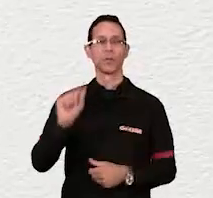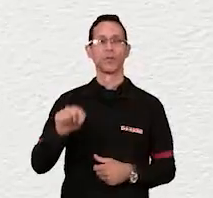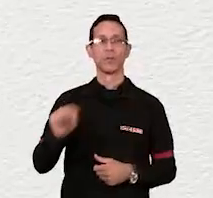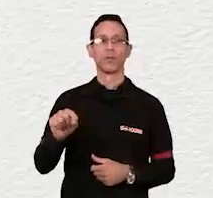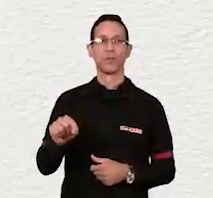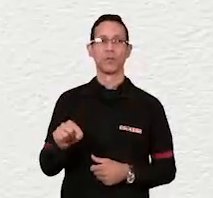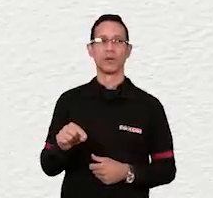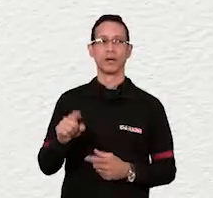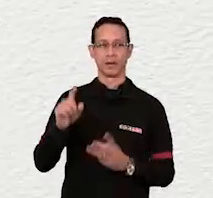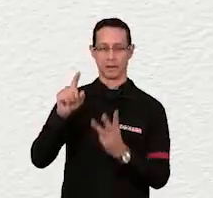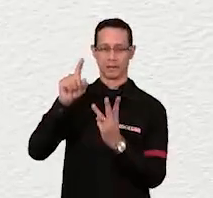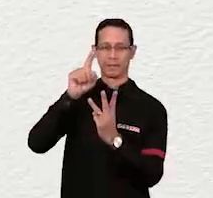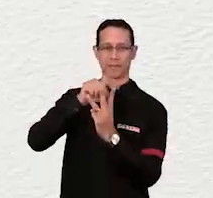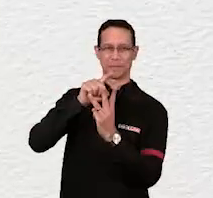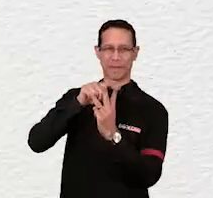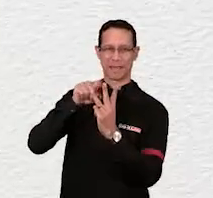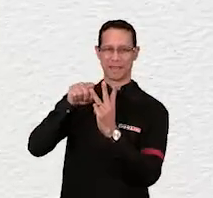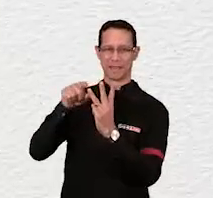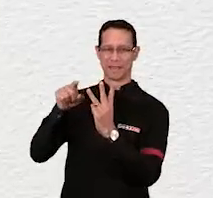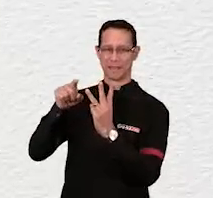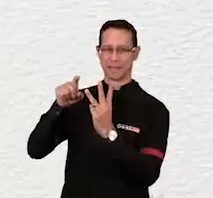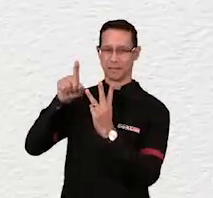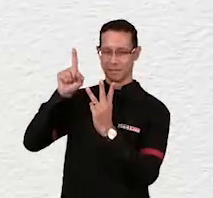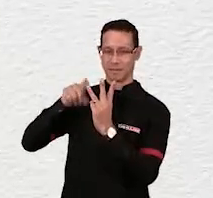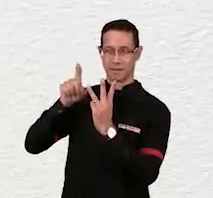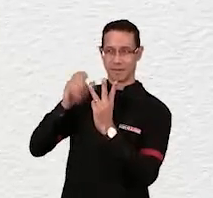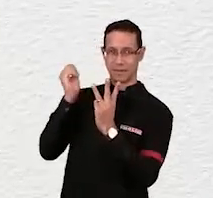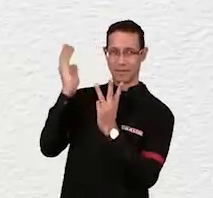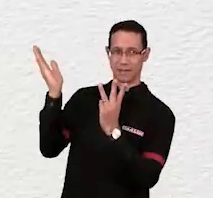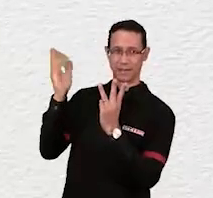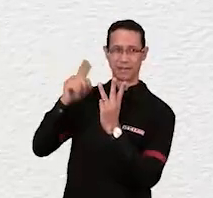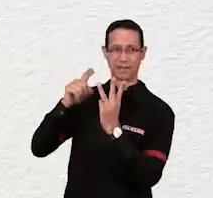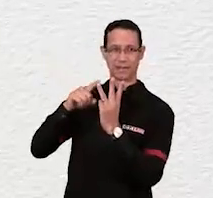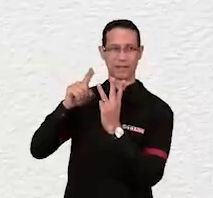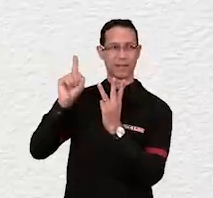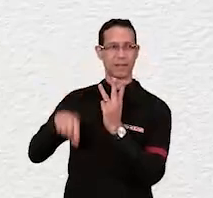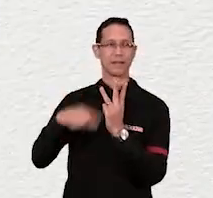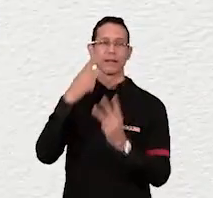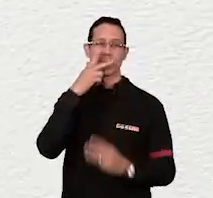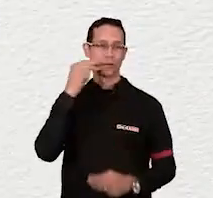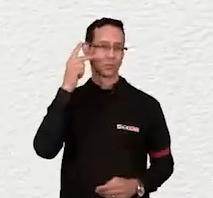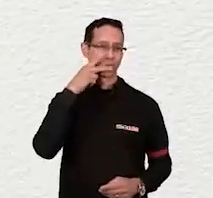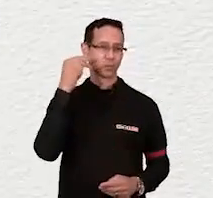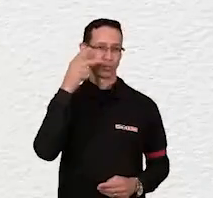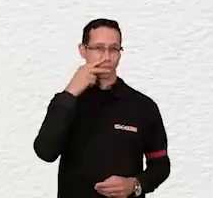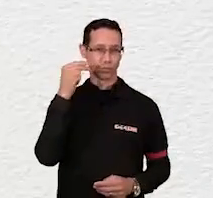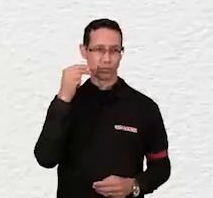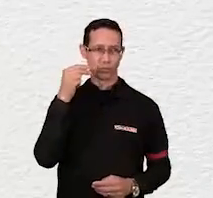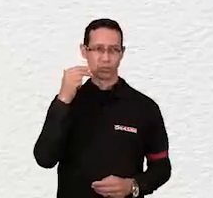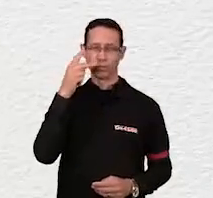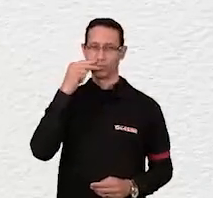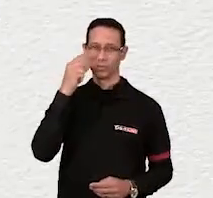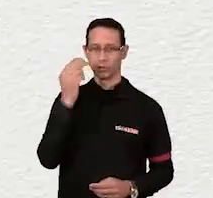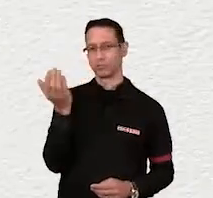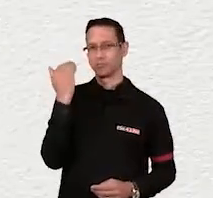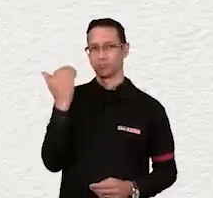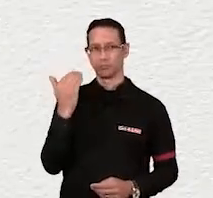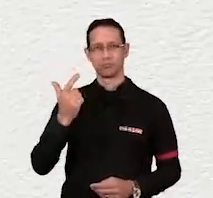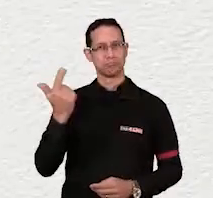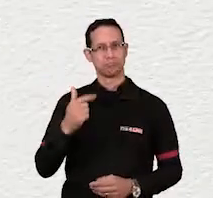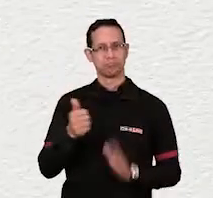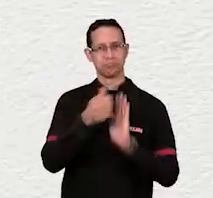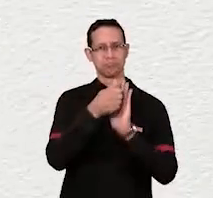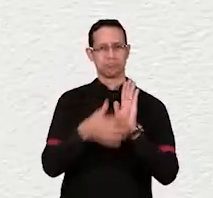primeira imagem, naquele tubinho de ensaio ali, é de um colisteatoma em gato, que até pouco tempo não havia